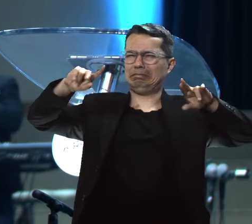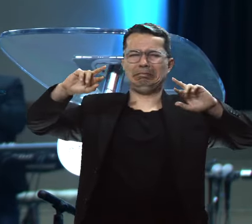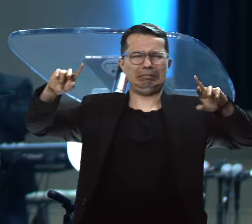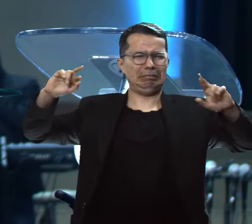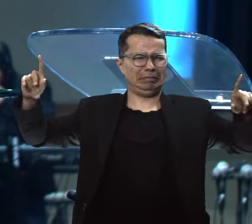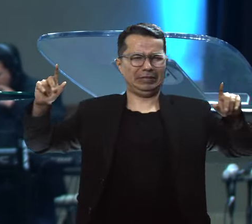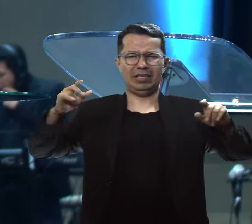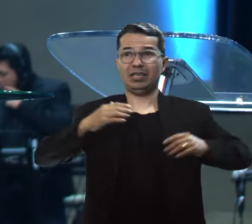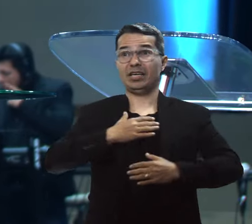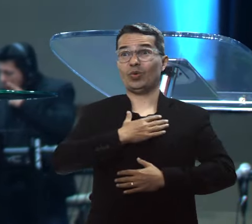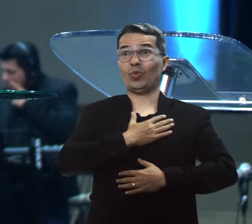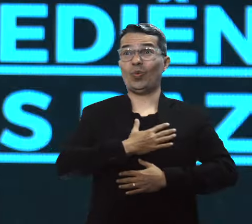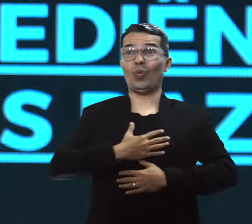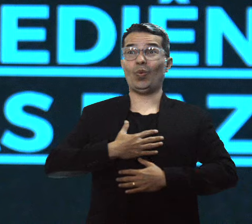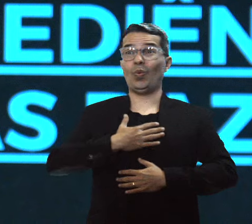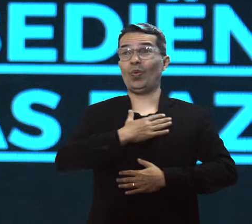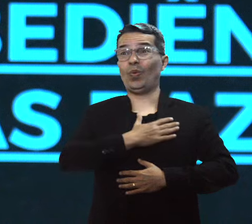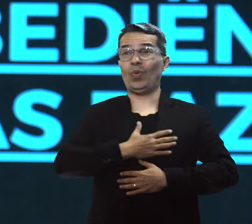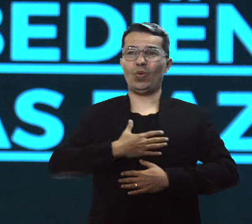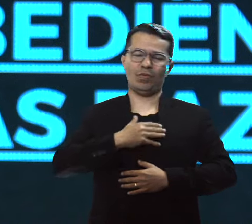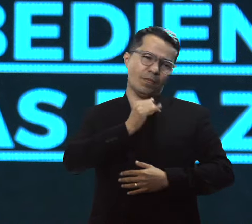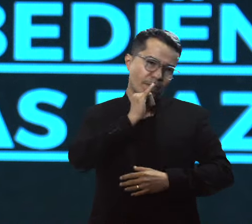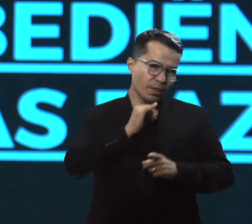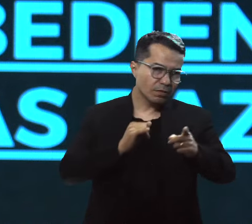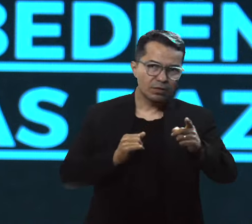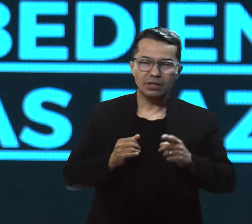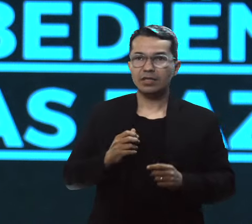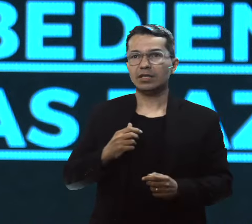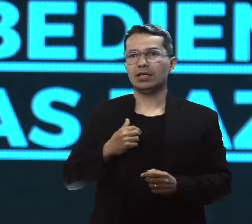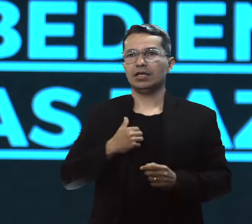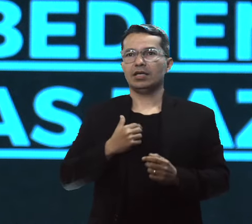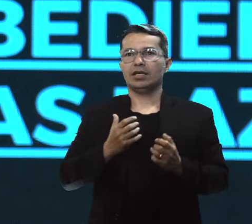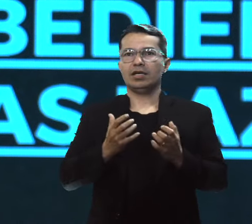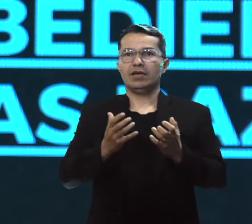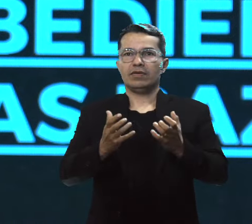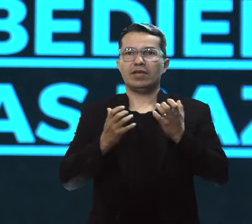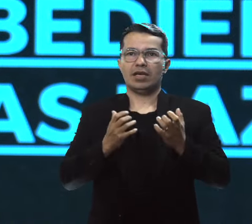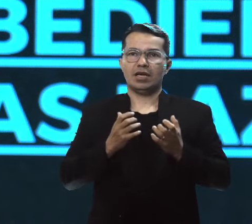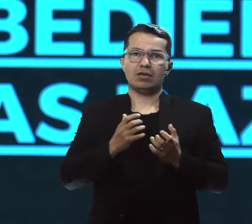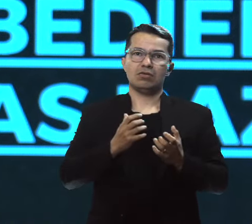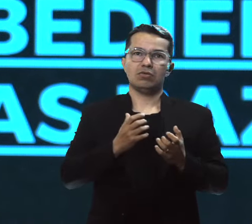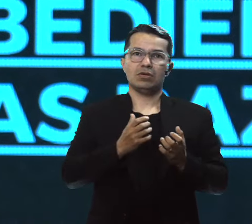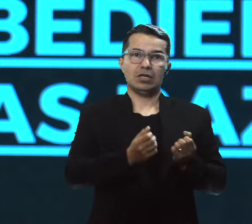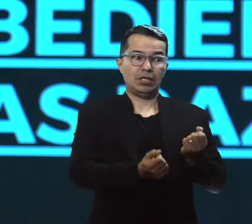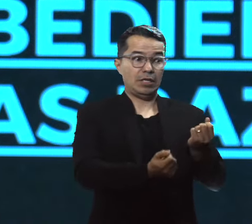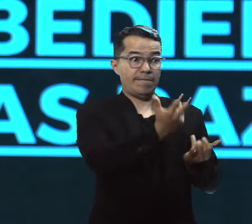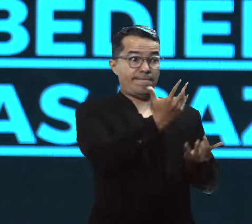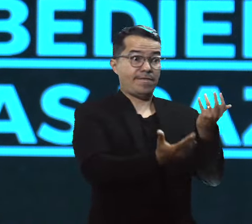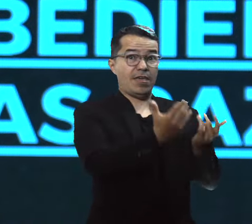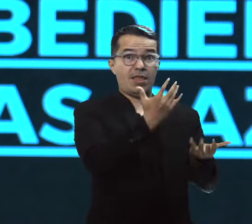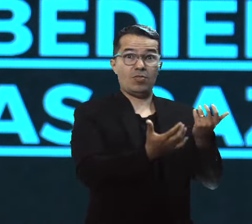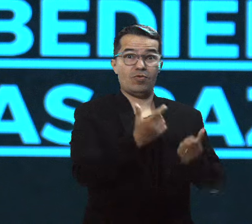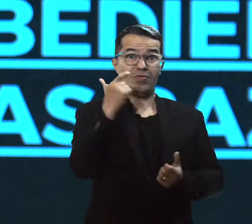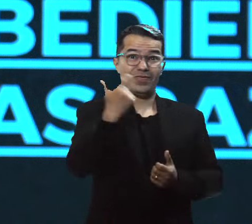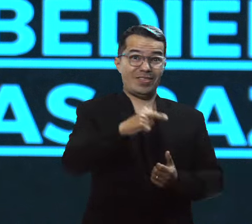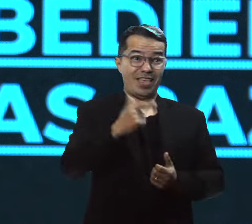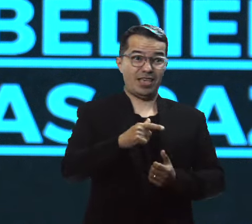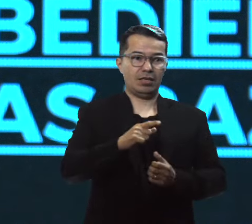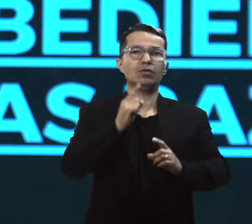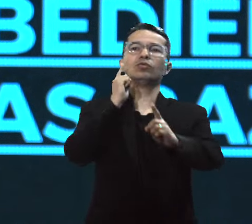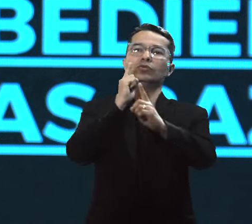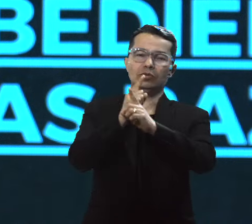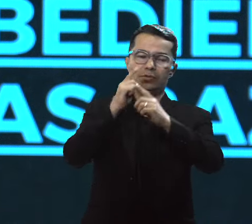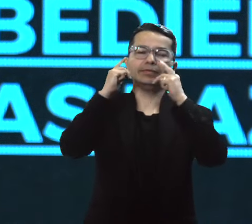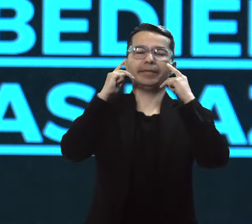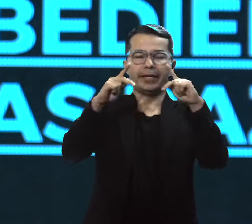É verdade. Eu quero achar que inferno não existe. Tem pregador que ensina que inferno não existe. Eu